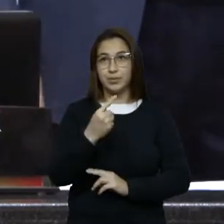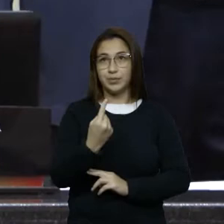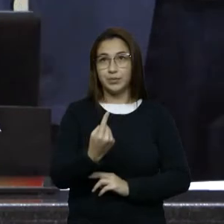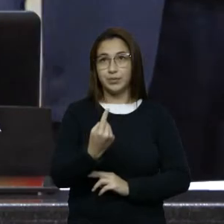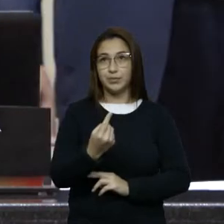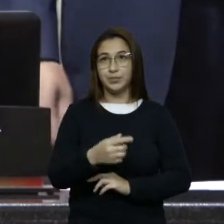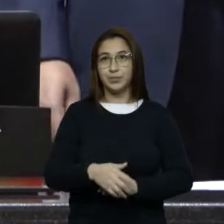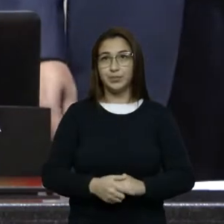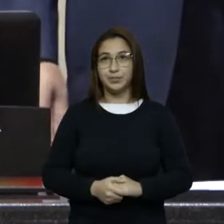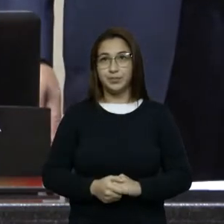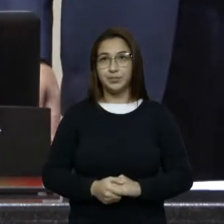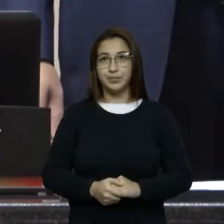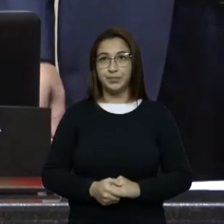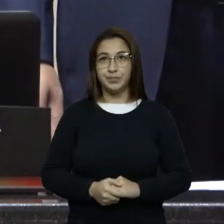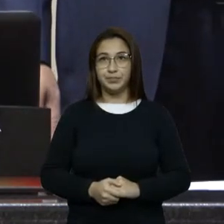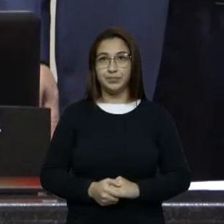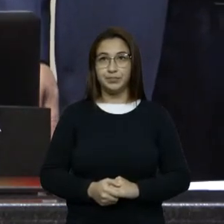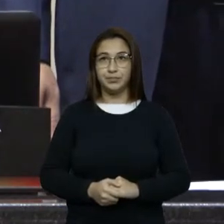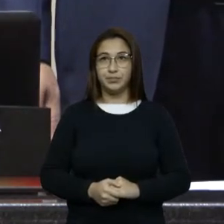é